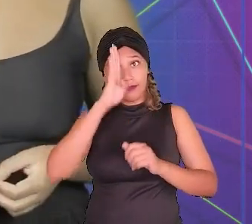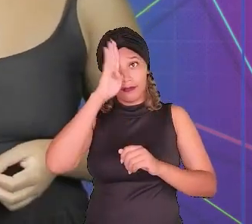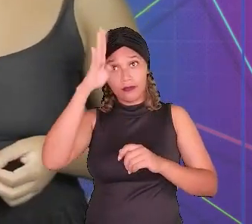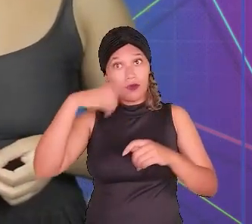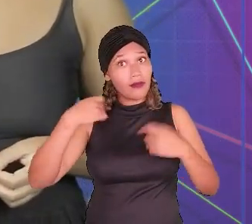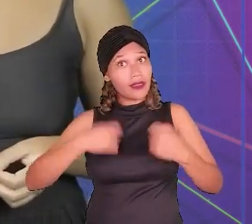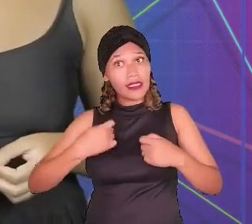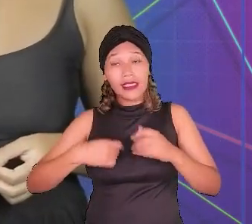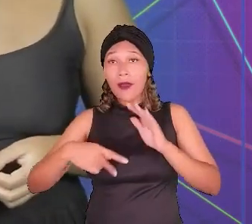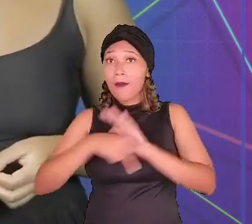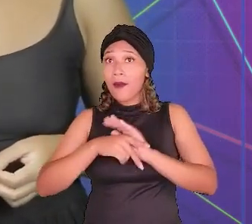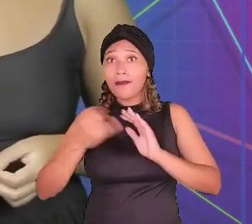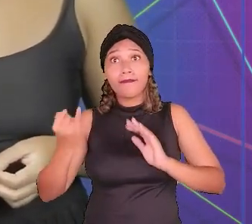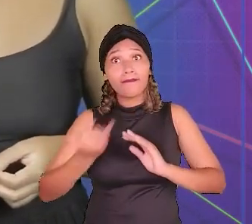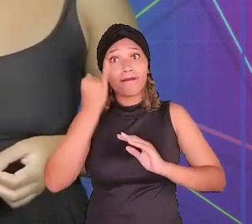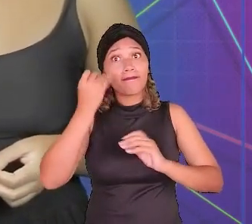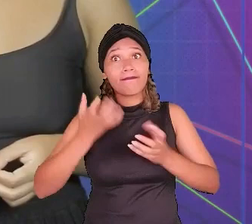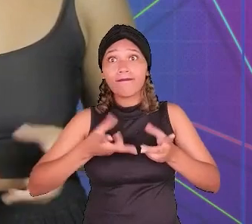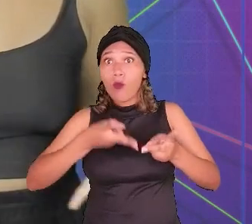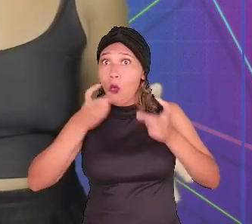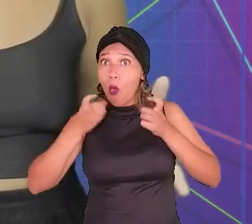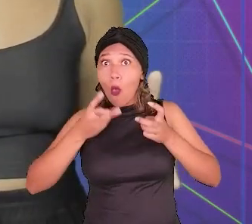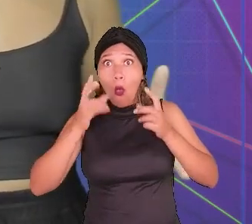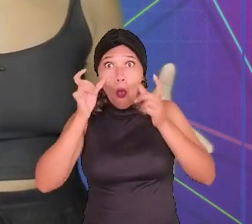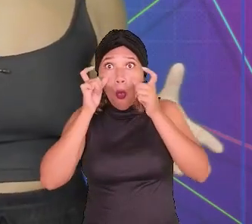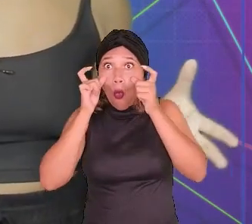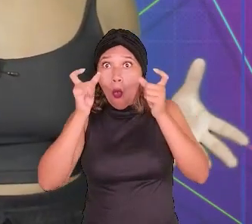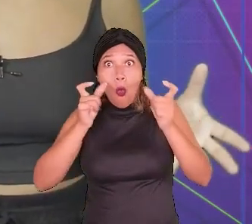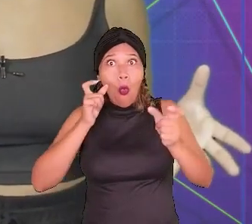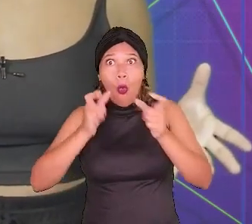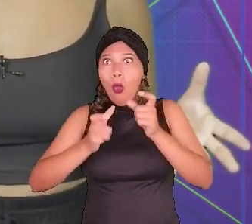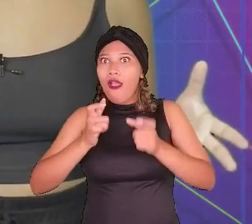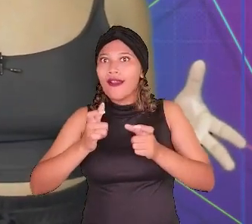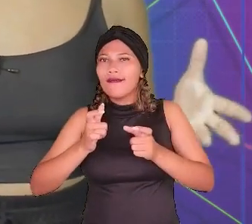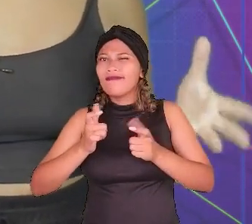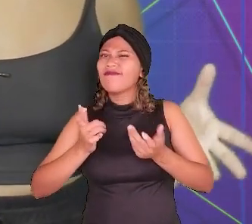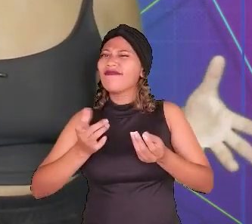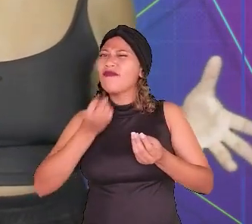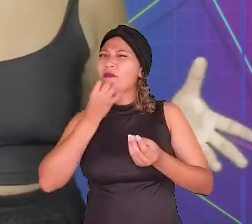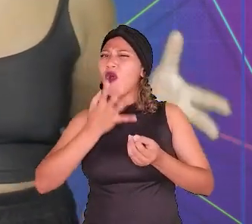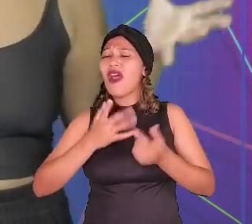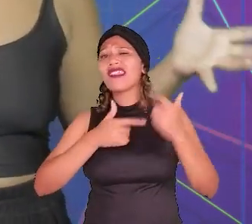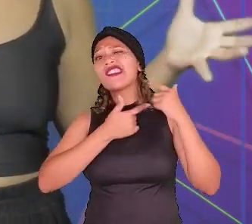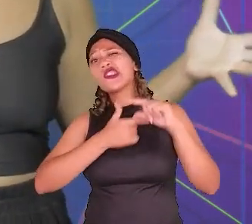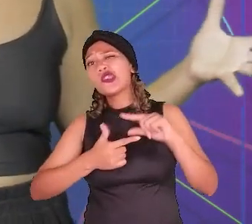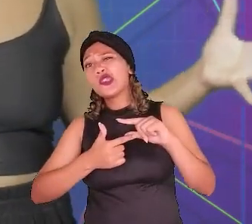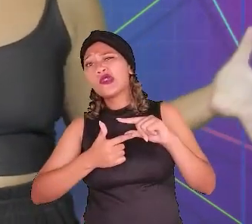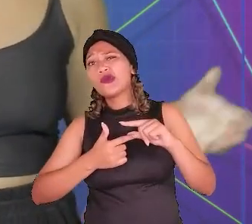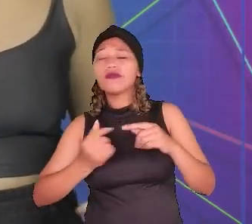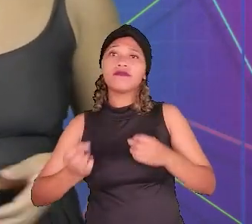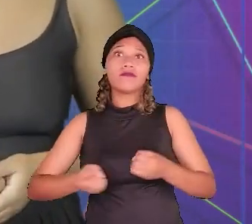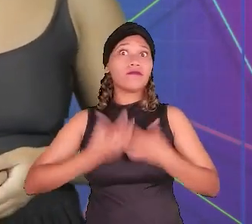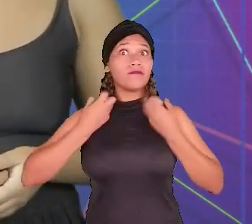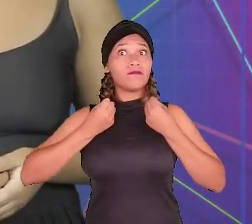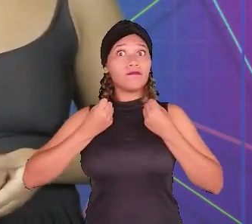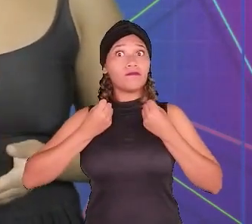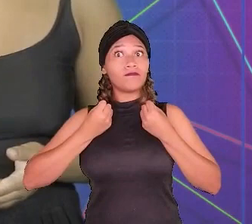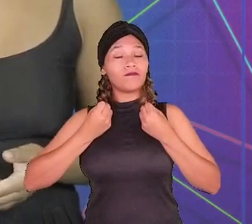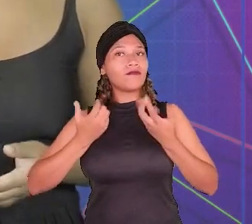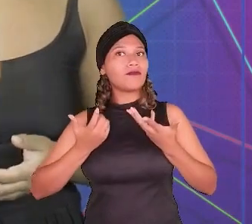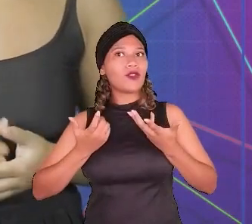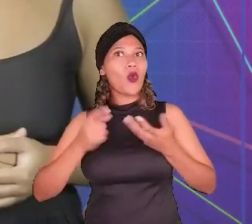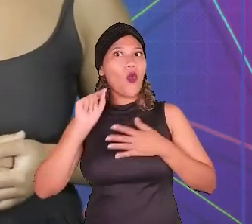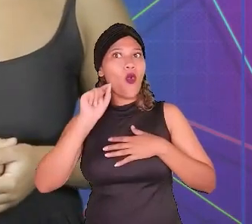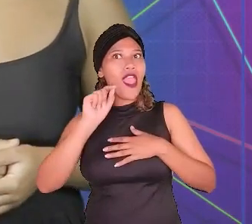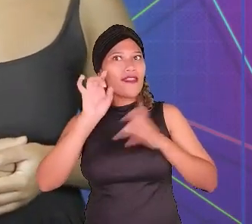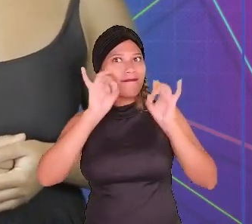da página. O seu faz isso? O seu personagem evita clichês? Ele é capaz de nos surpreender? O que